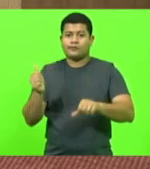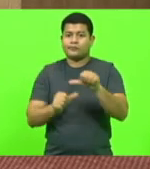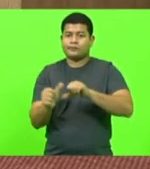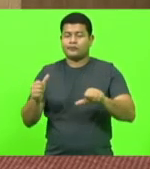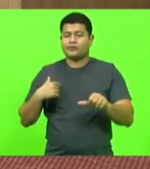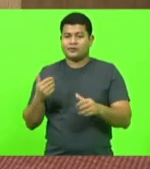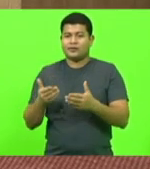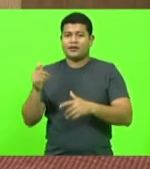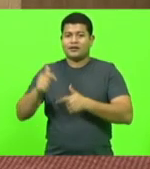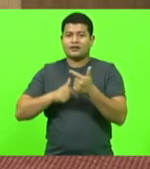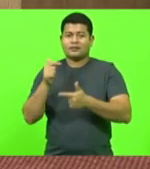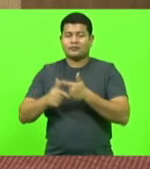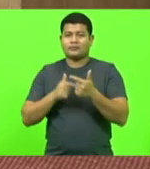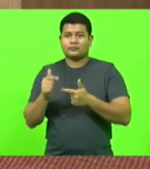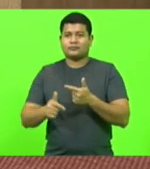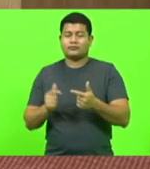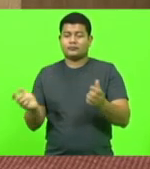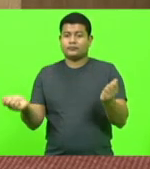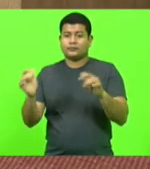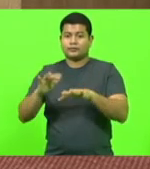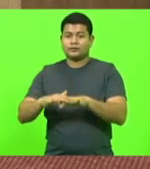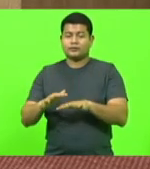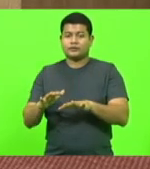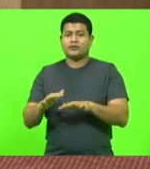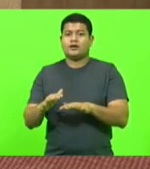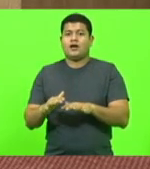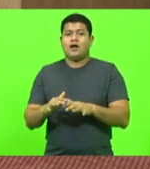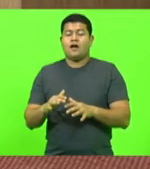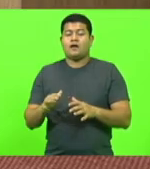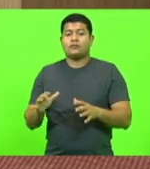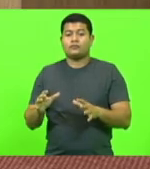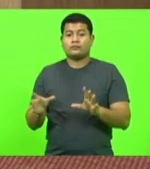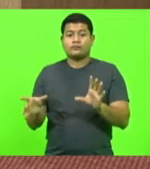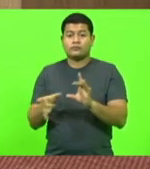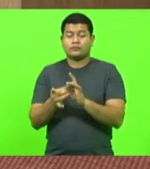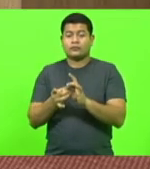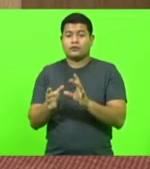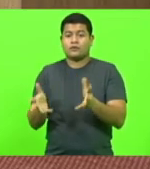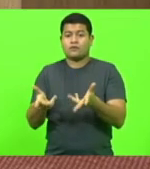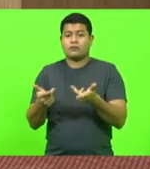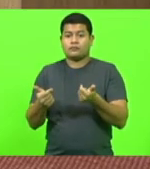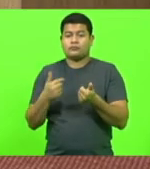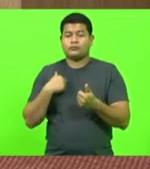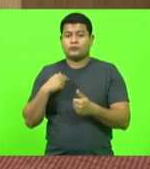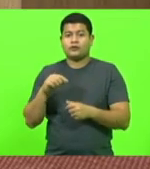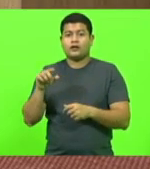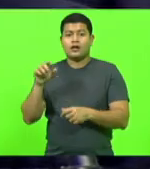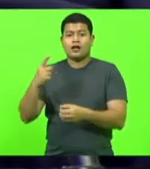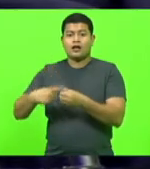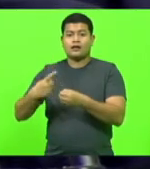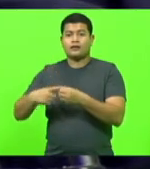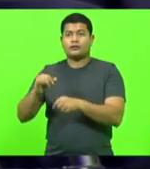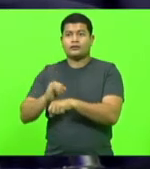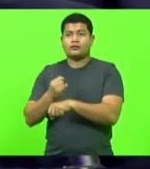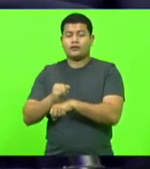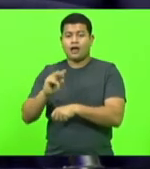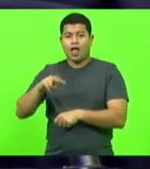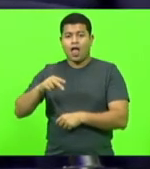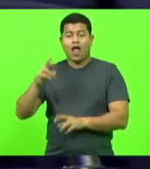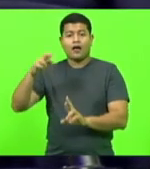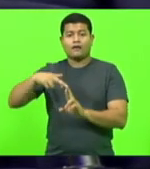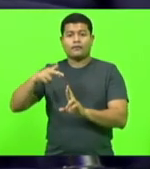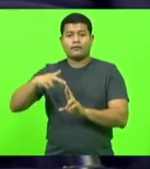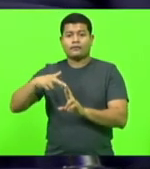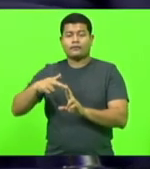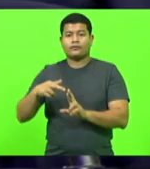Integração, Educação e Qualidade na cidade de Joinville. É um trabalho de referência, tanto na assistência social, quanto